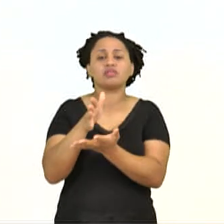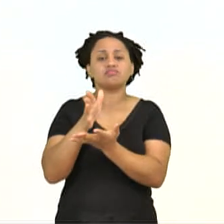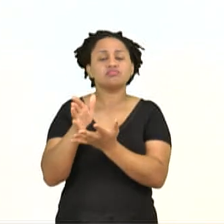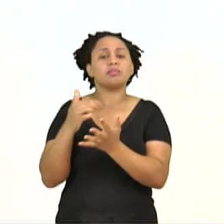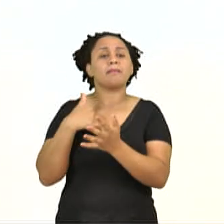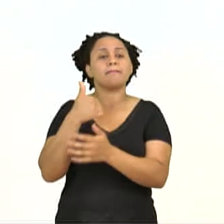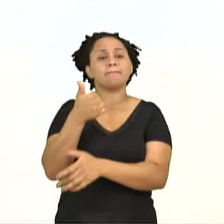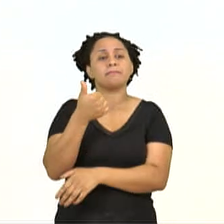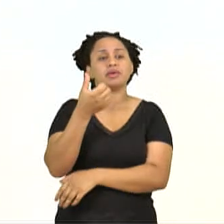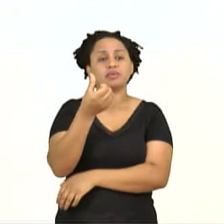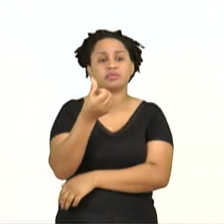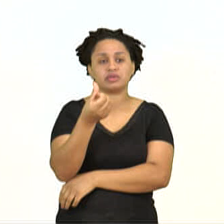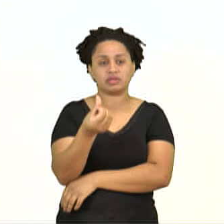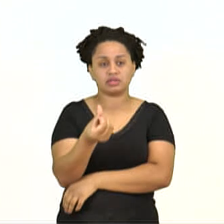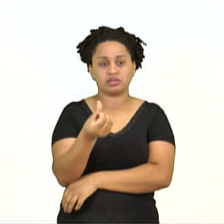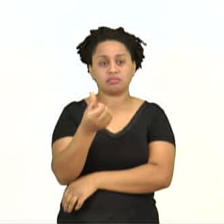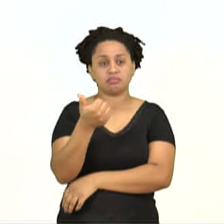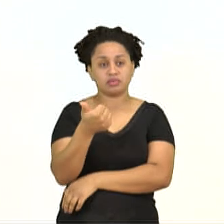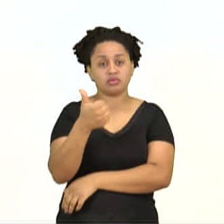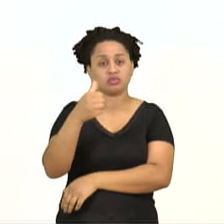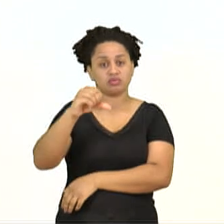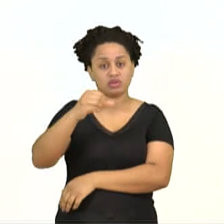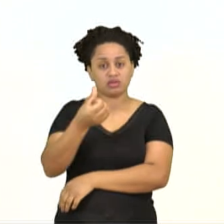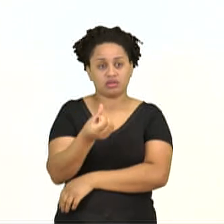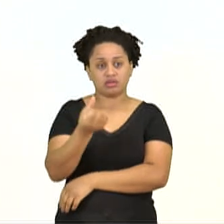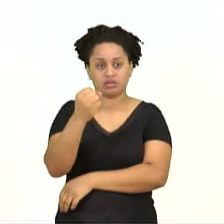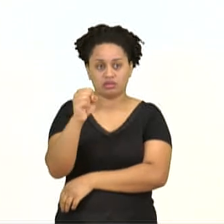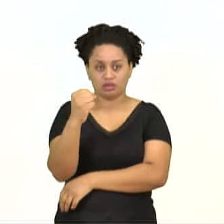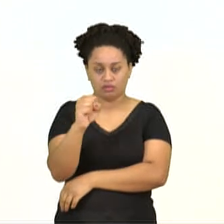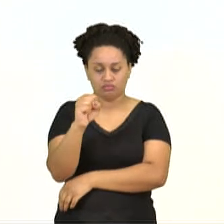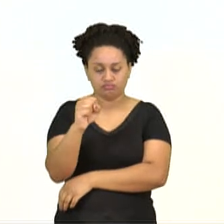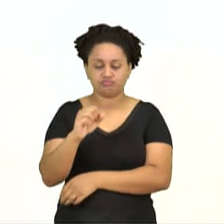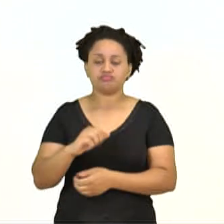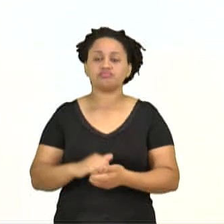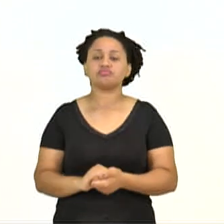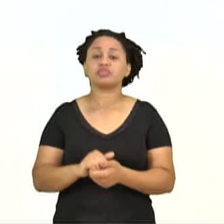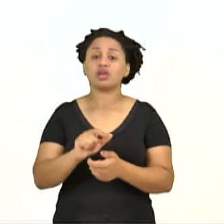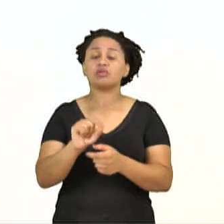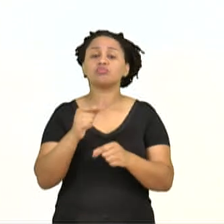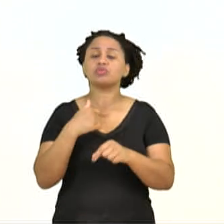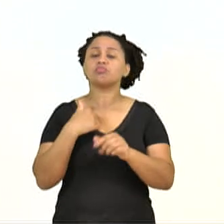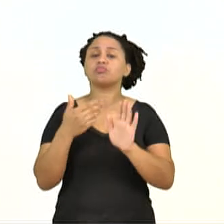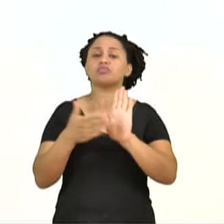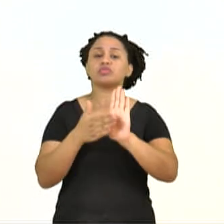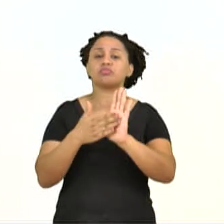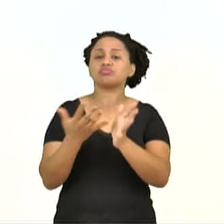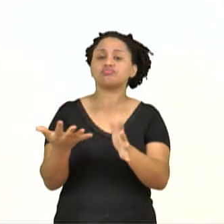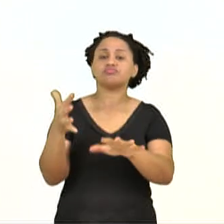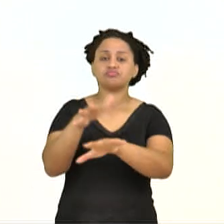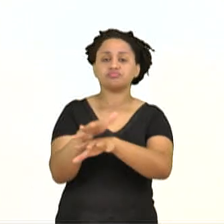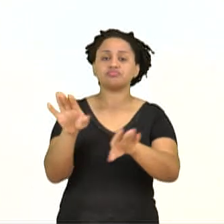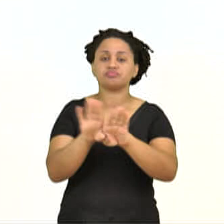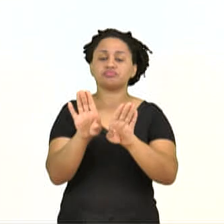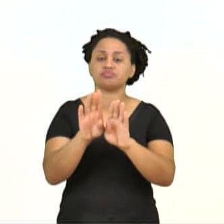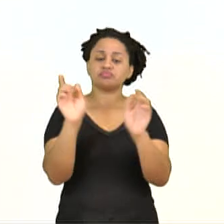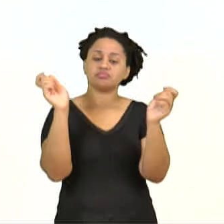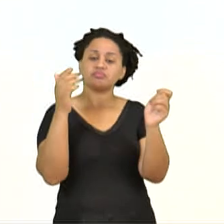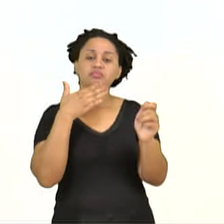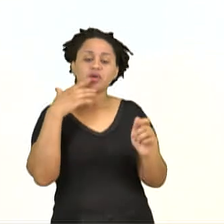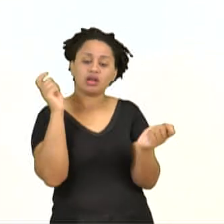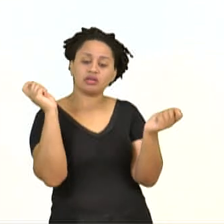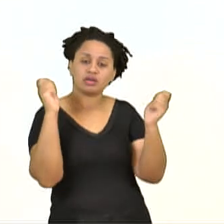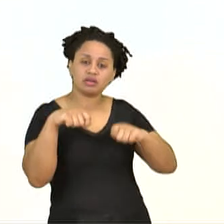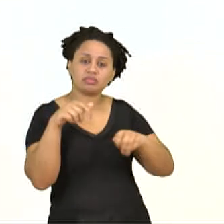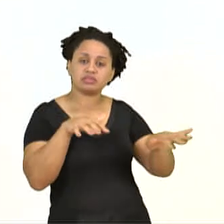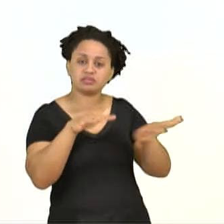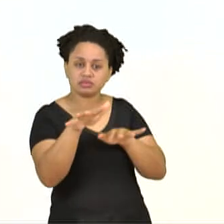1968, nos Jogos de Tel Aviv, e proporciona inclusão social e melhora a capacidade motoras e